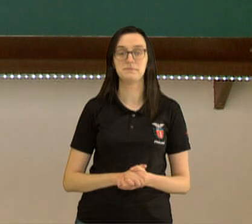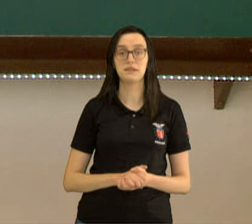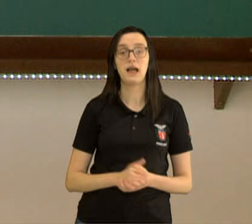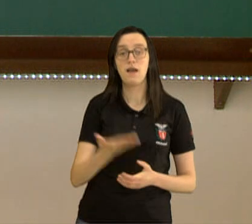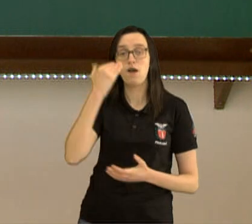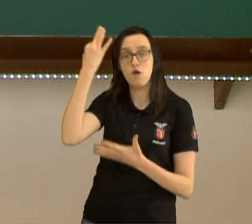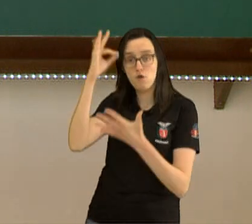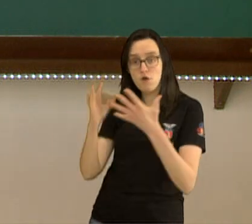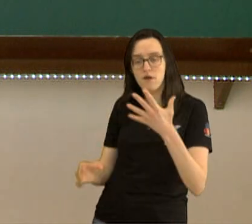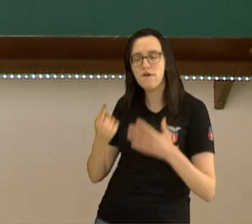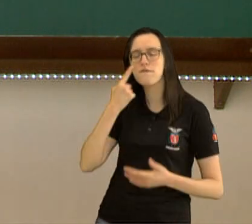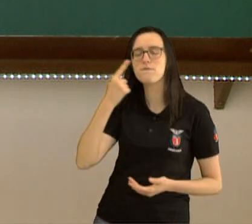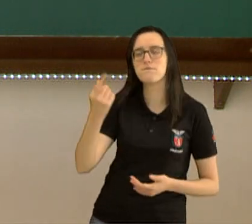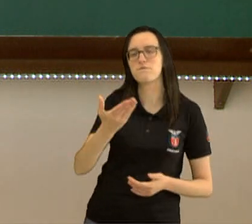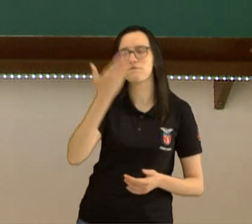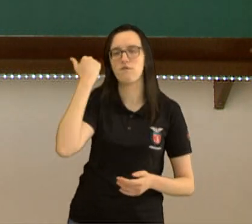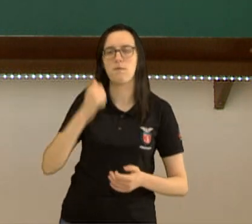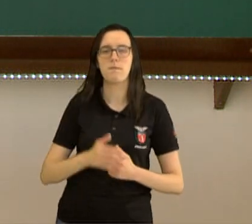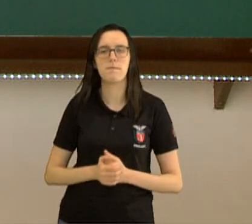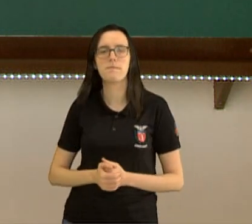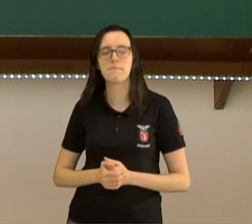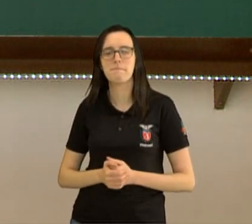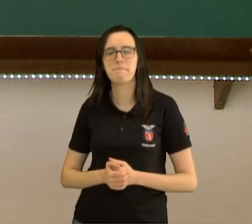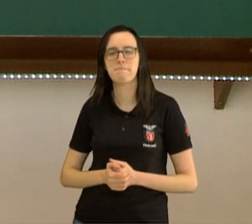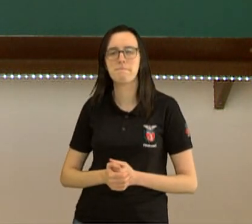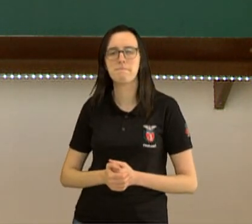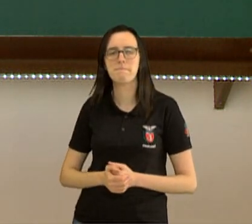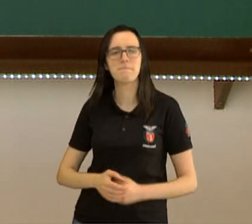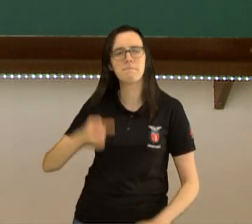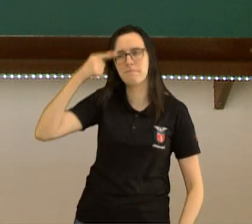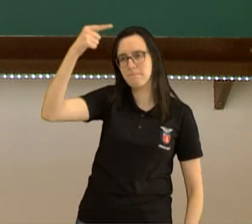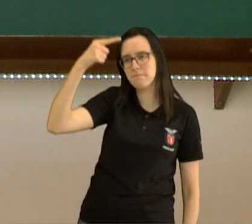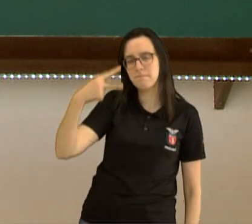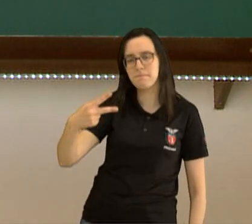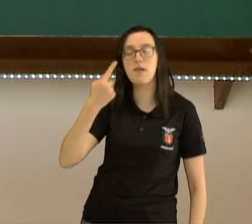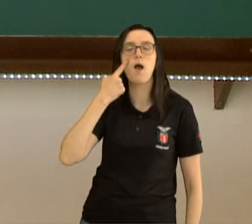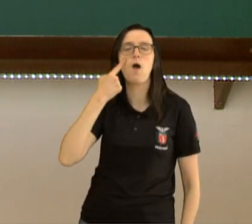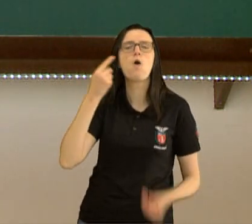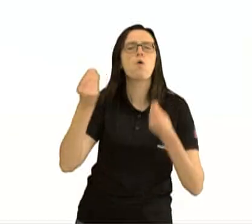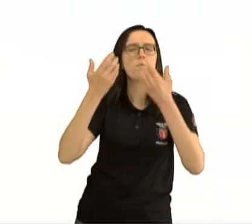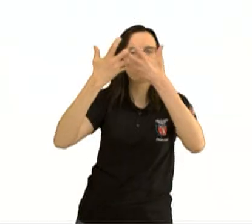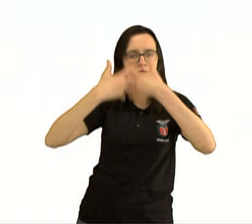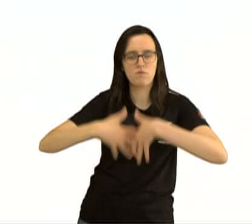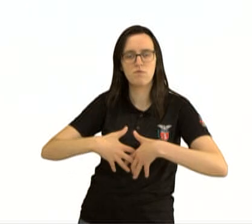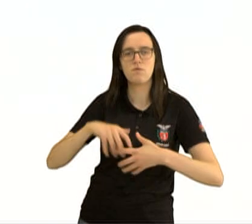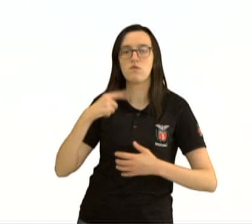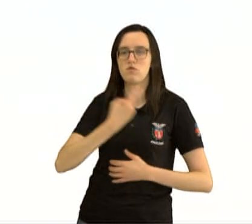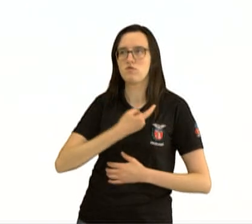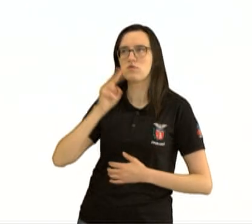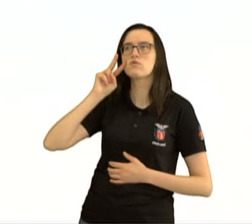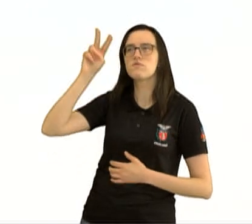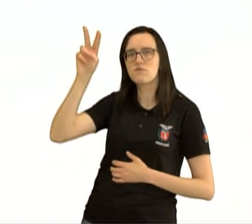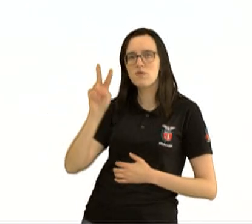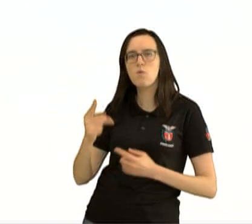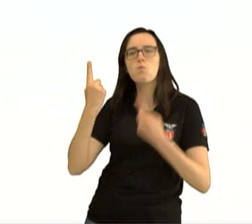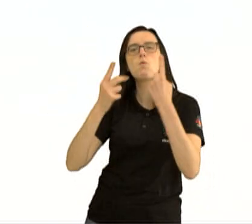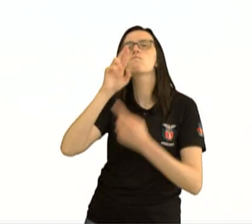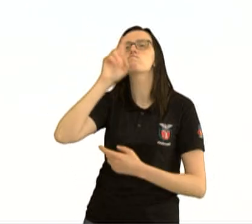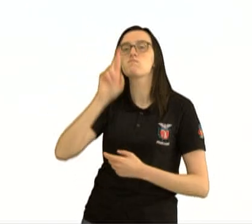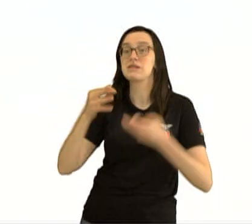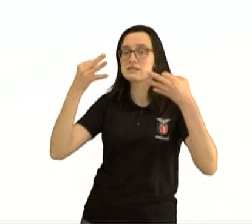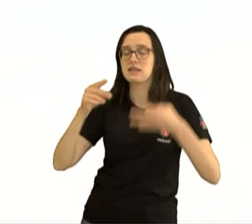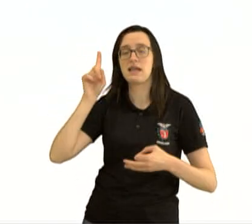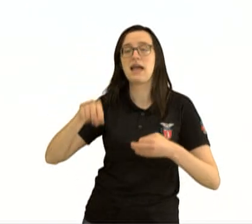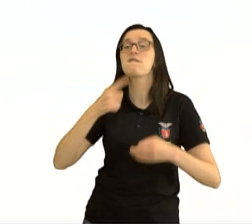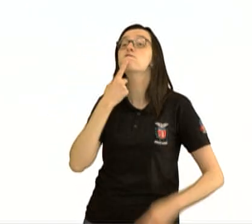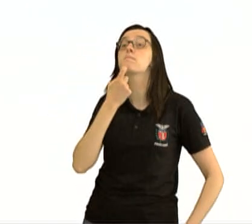Vamos corrigir então, pessoal? Vamos lá. Tanto na número 1 quanto na número 2 é o seguinte, ó. Aqui estão aparecendo em vermelho as